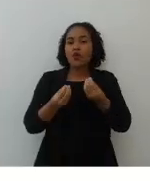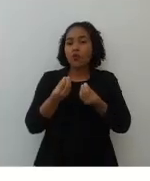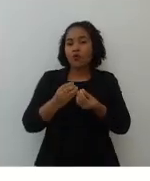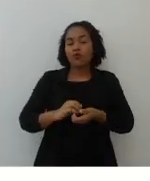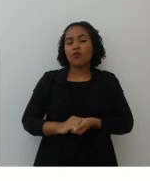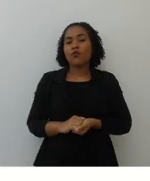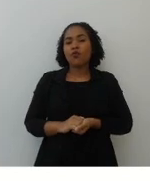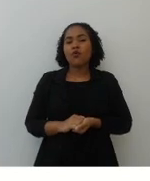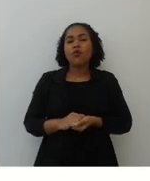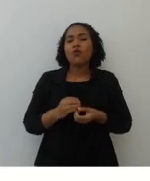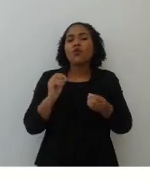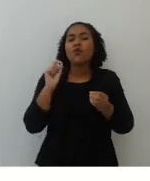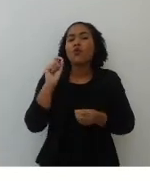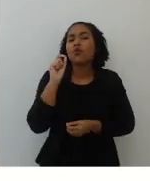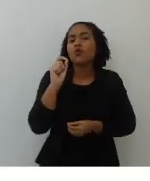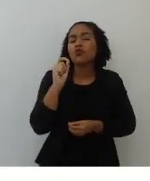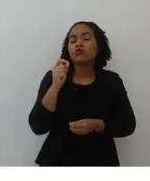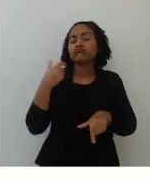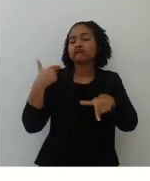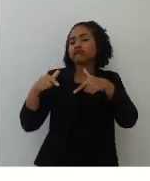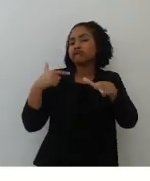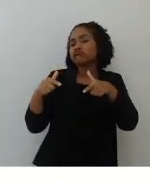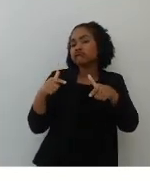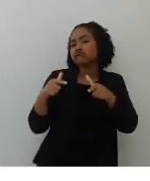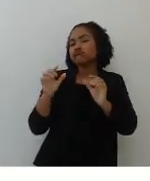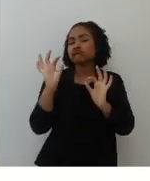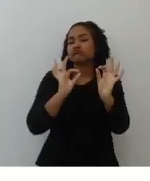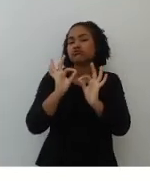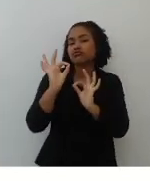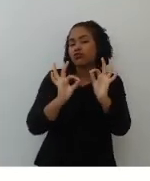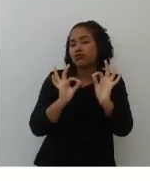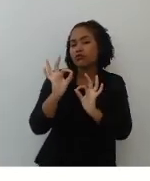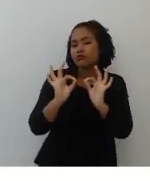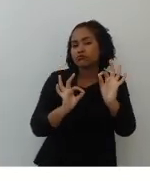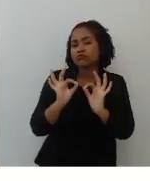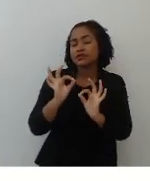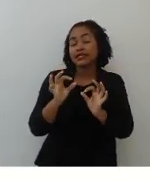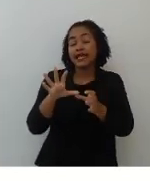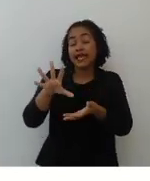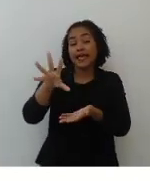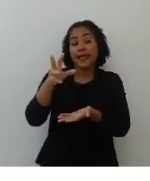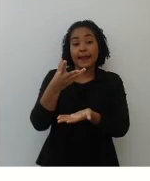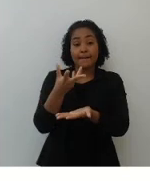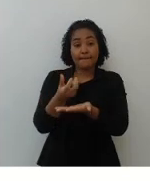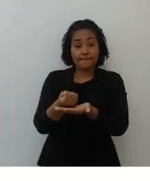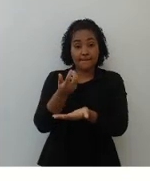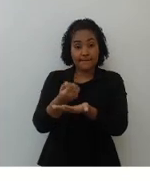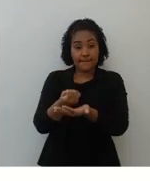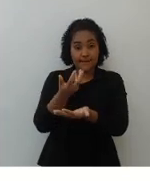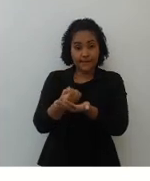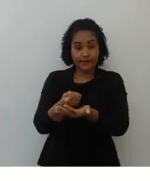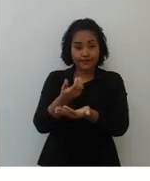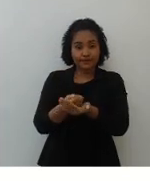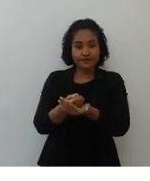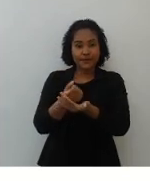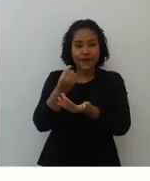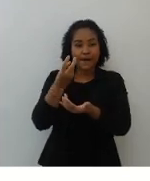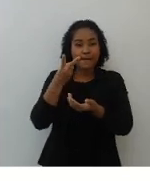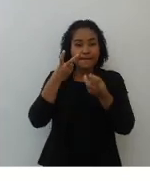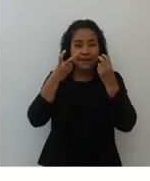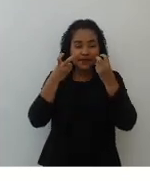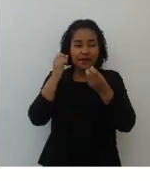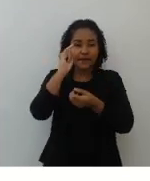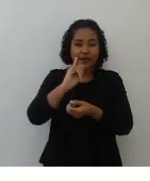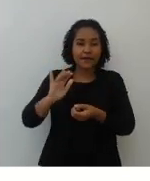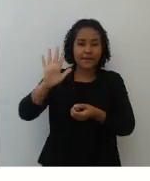slide como o complexo de Golgi ele trabalha de maneira bem organizada. Então, ele pega as proteínas, olha para a parte de baixo,